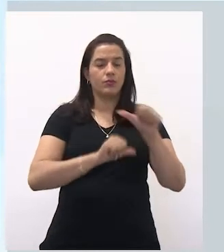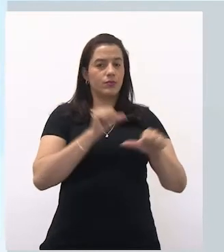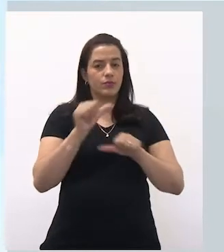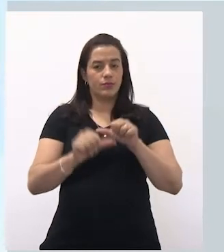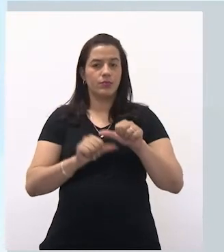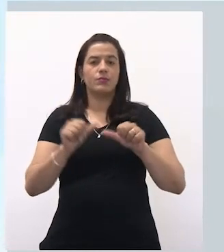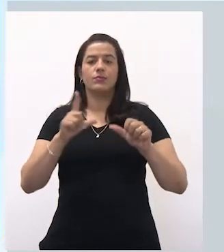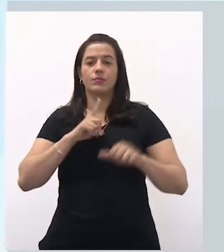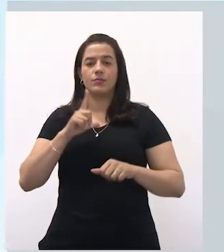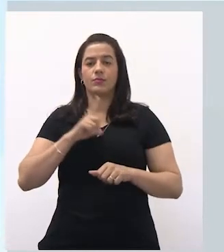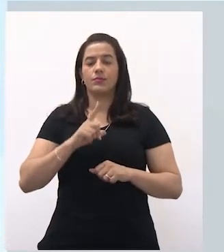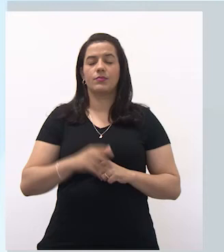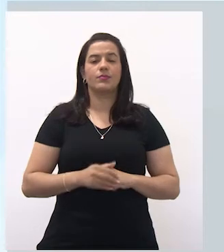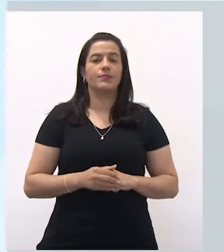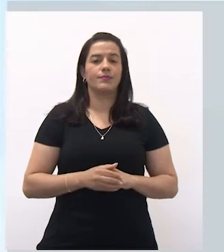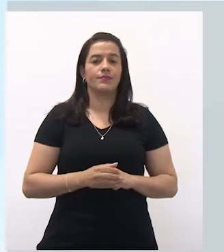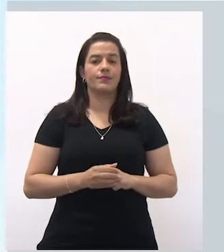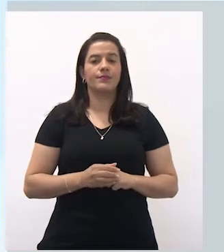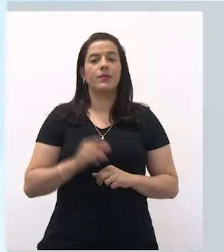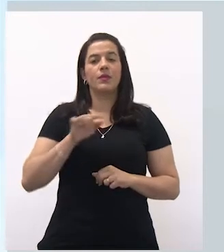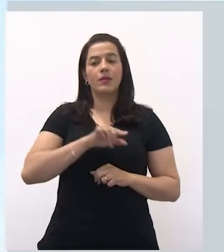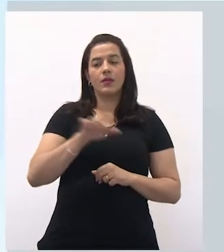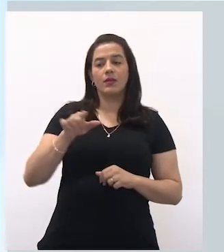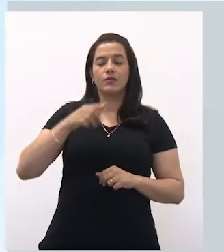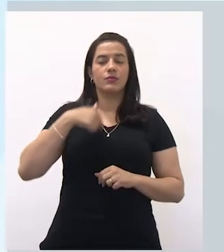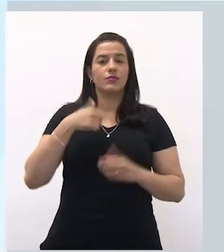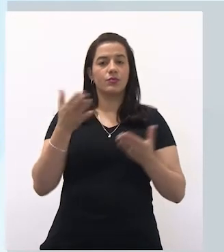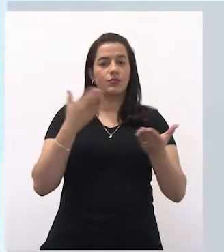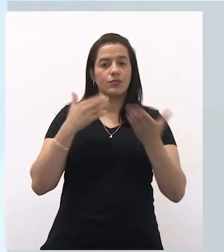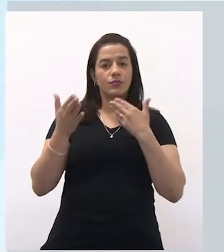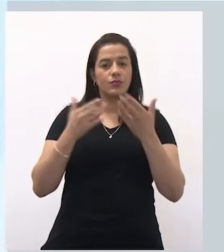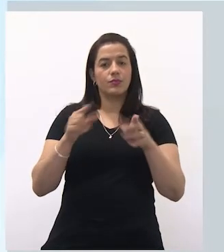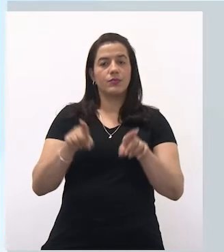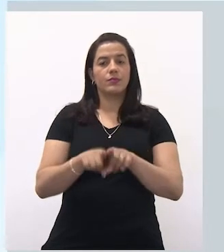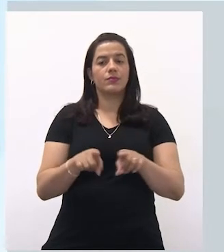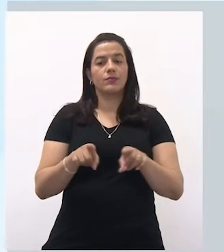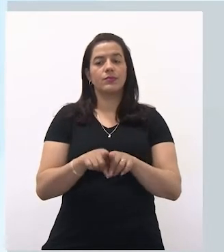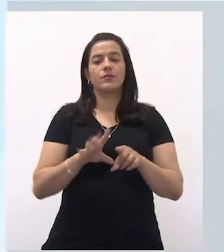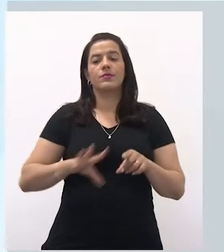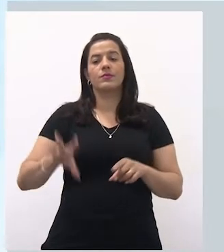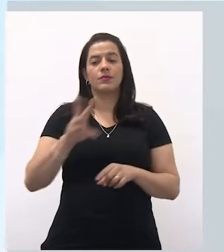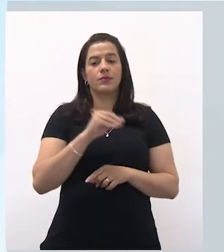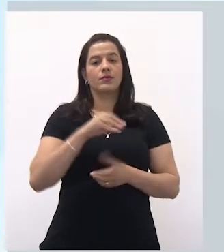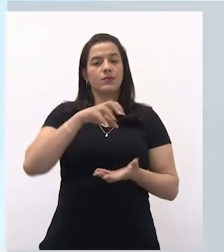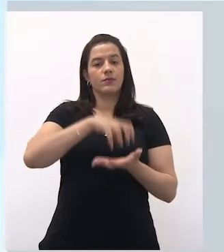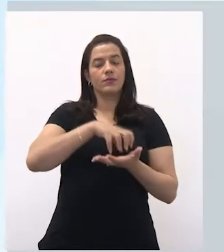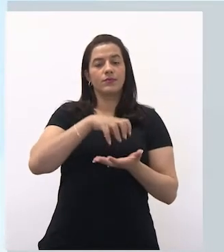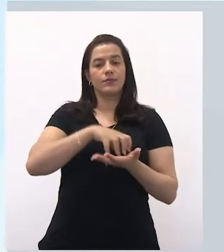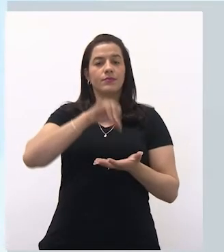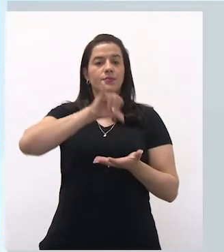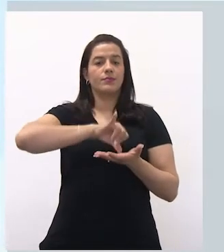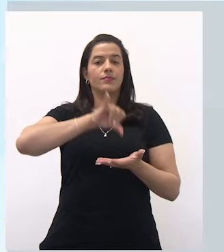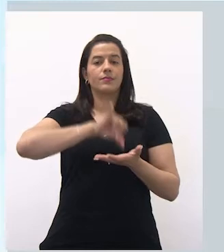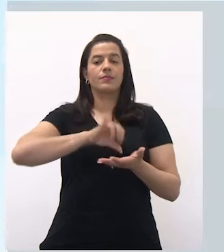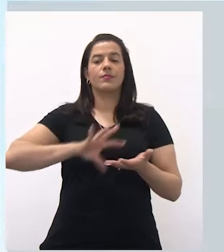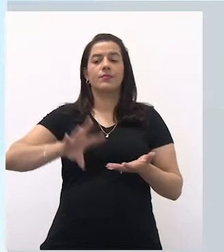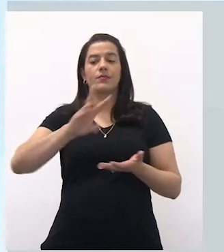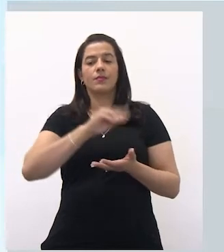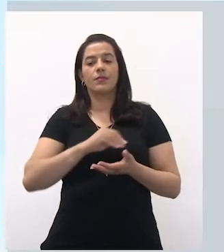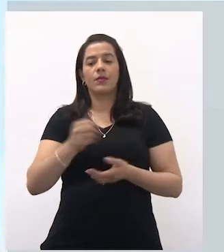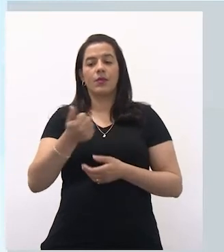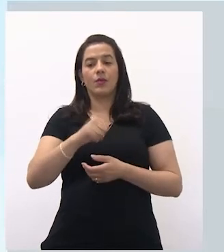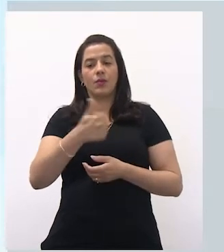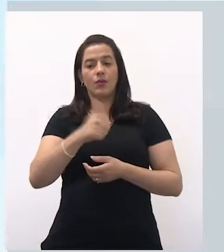dessa habilidade. E ela conversa também com a matriz de referência no descritor 11 e no